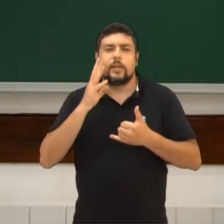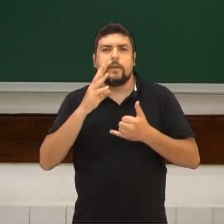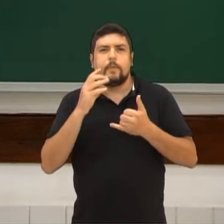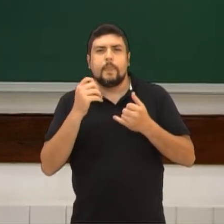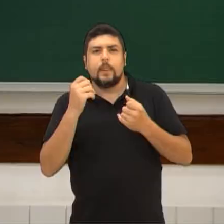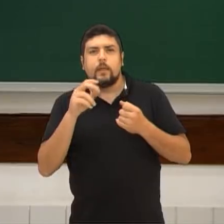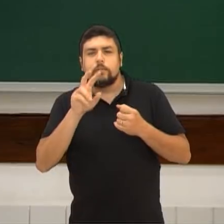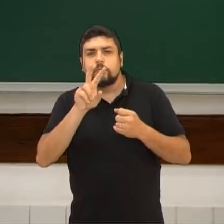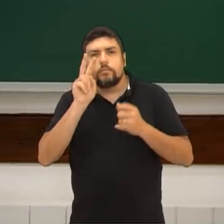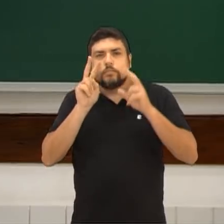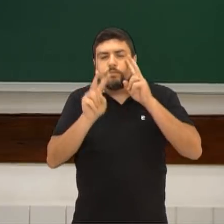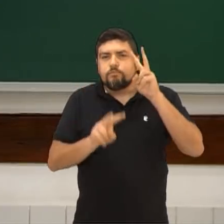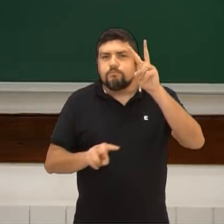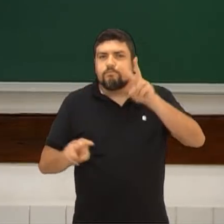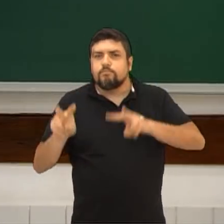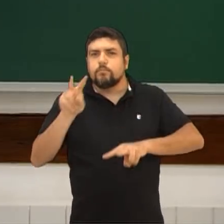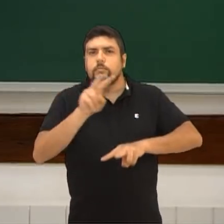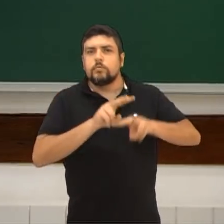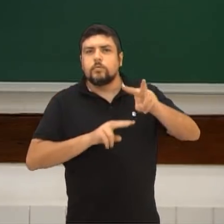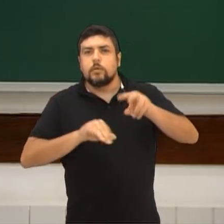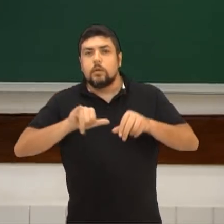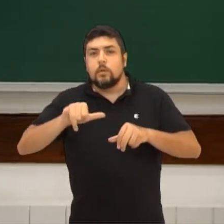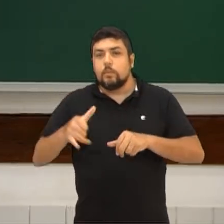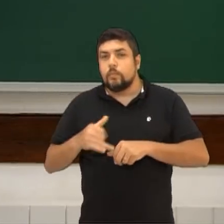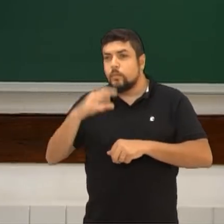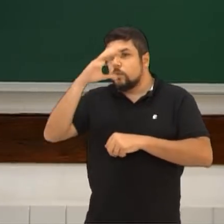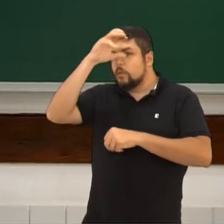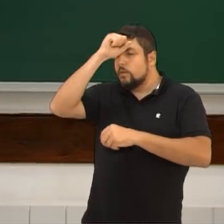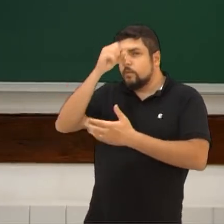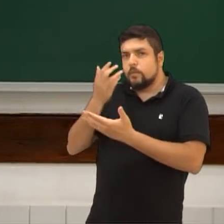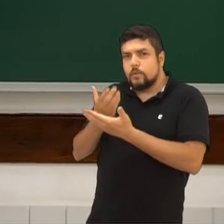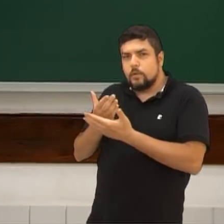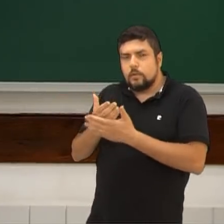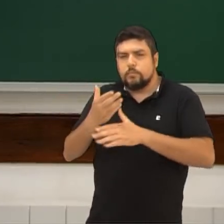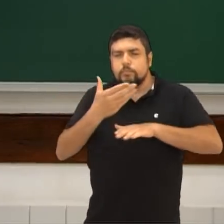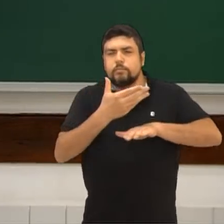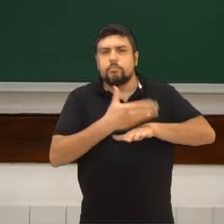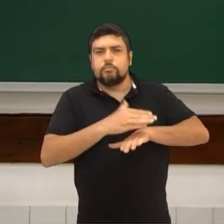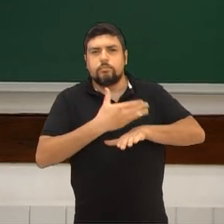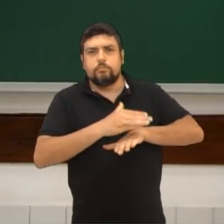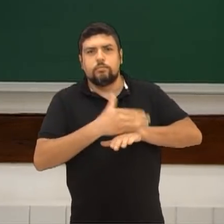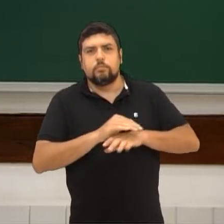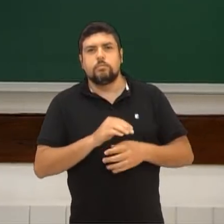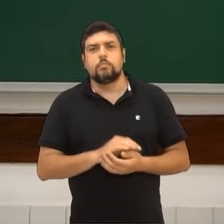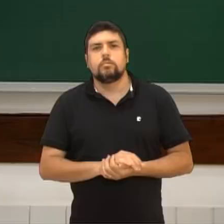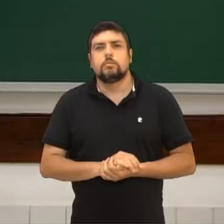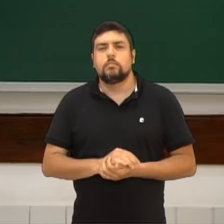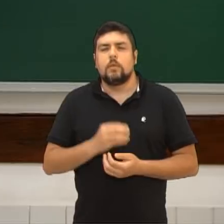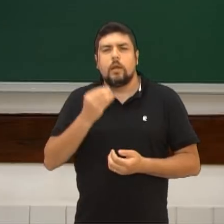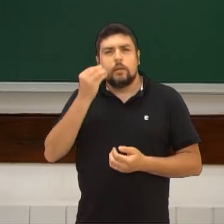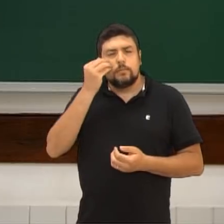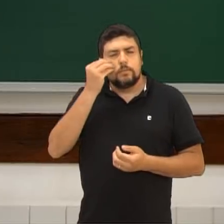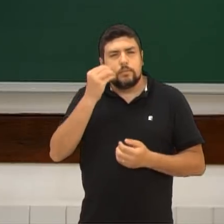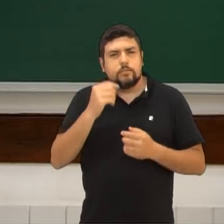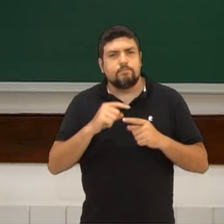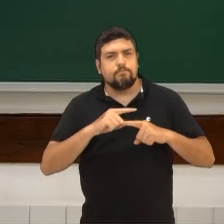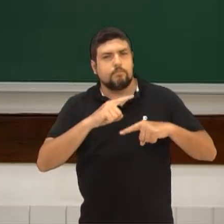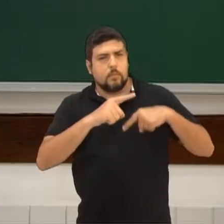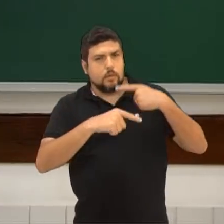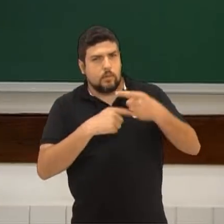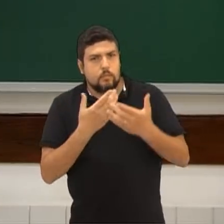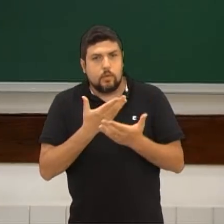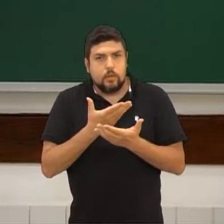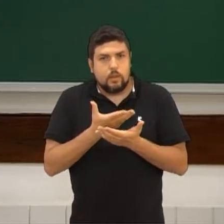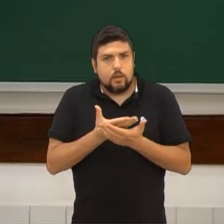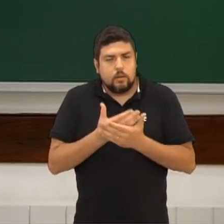praticar os conteúdos matemáticos. Tente acessar o conteúdo para que a gente vai utilizando esse material